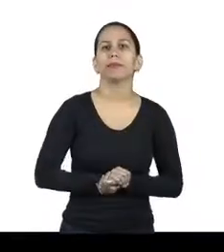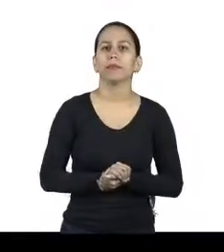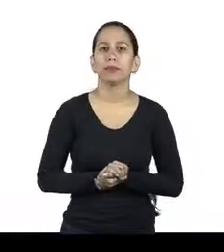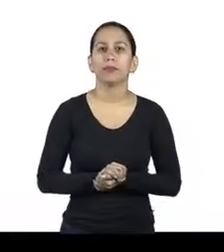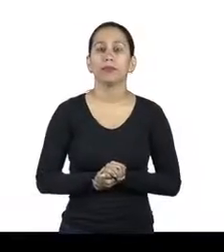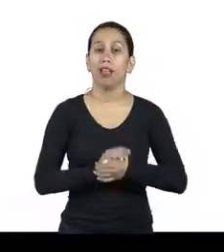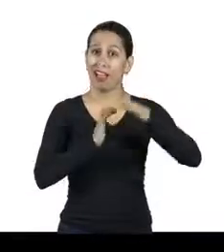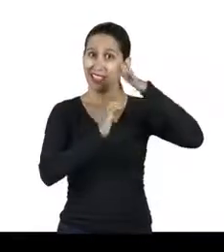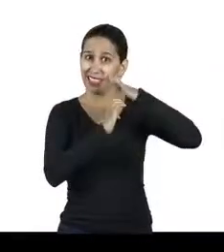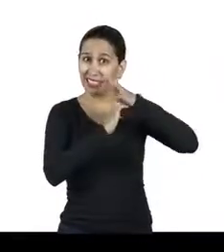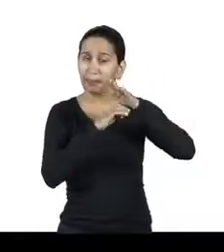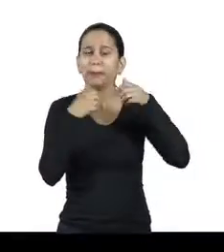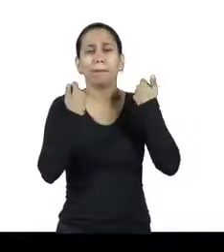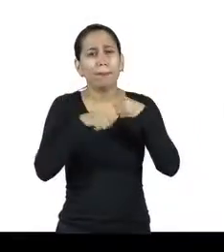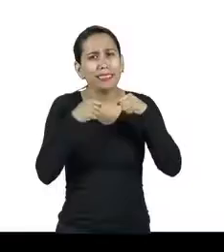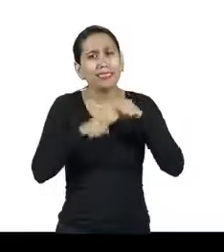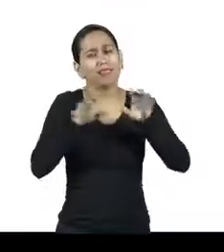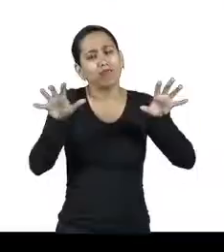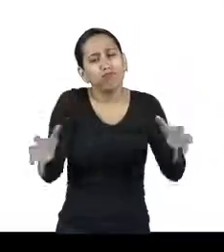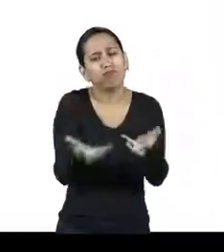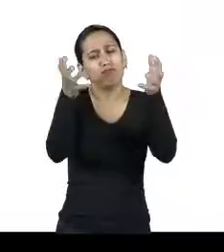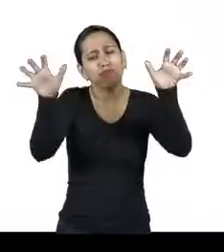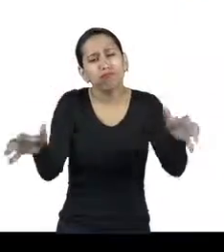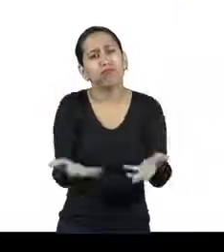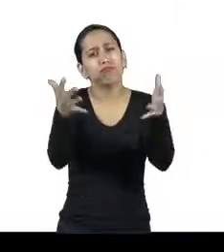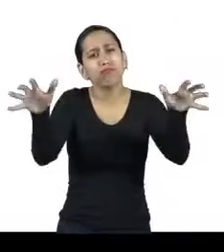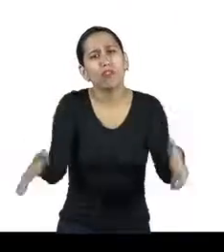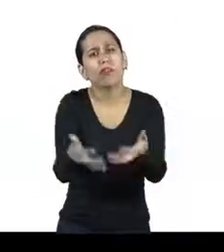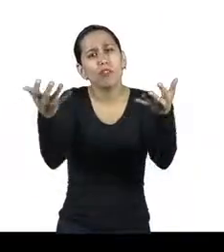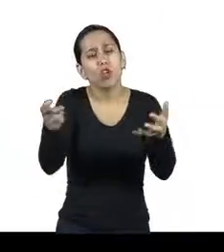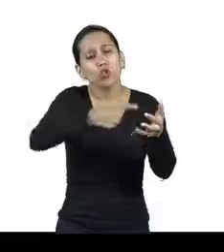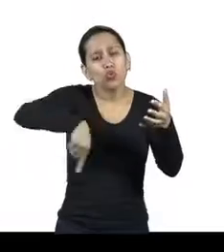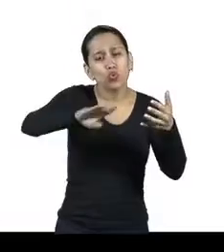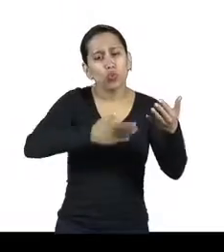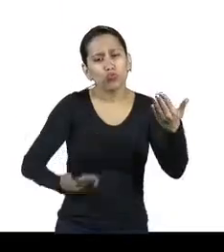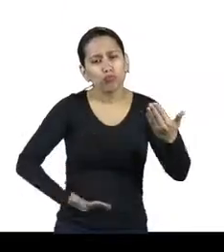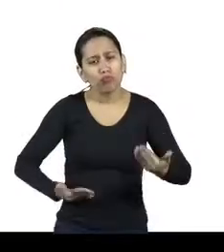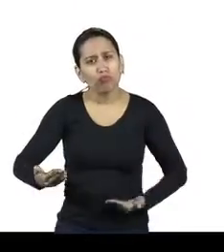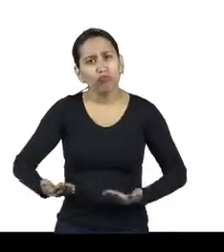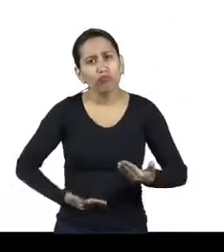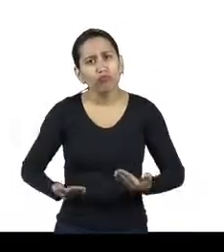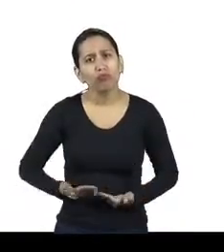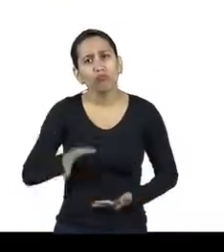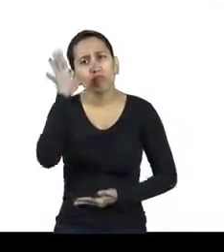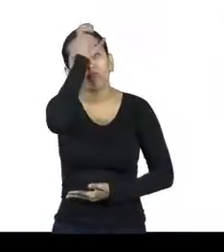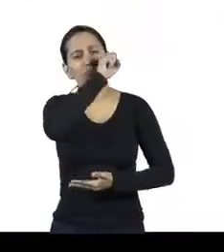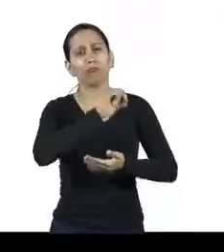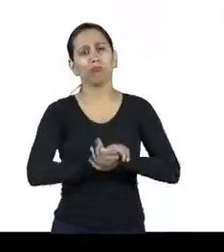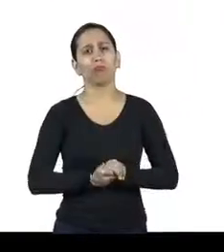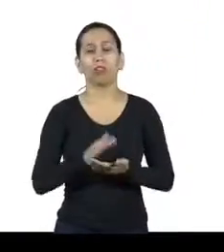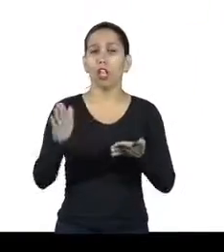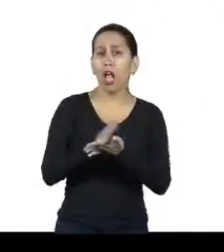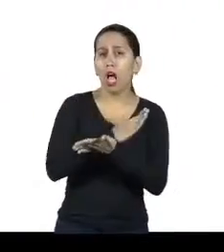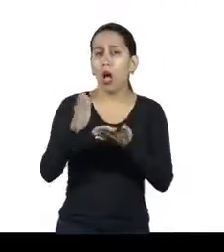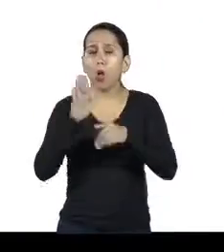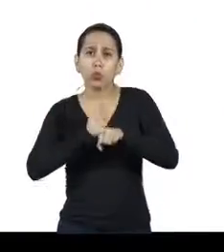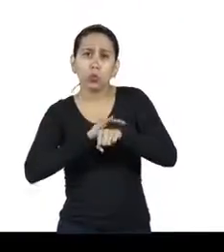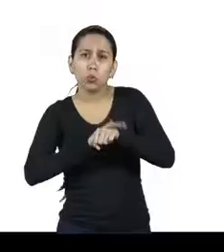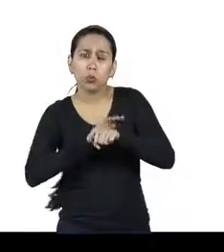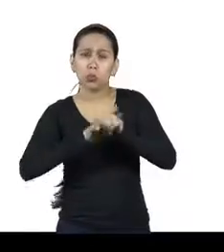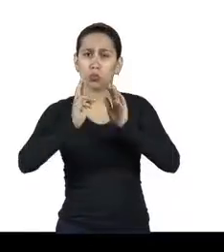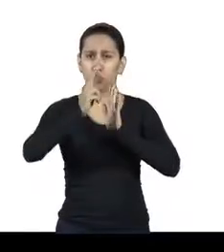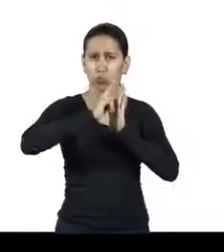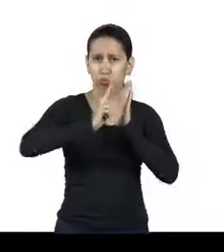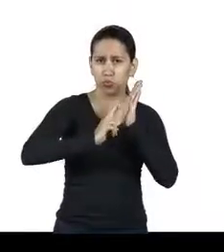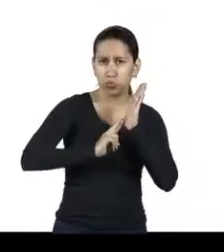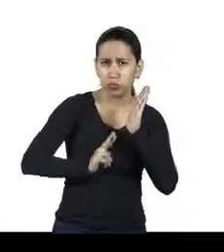empresas devem estimular a participação de todos no registro de desvios. Em alguns casos, o formulário para o registro de desvios